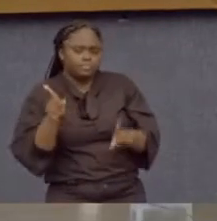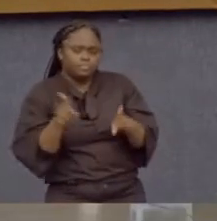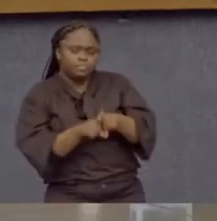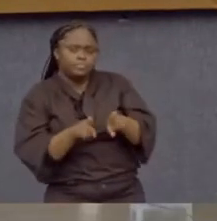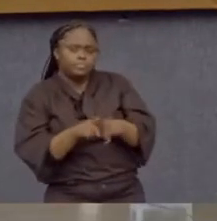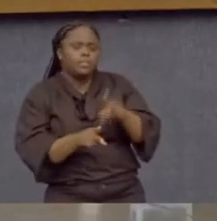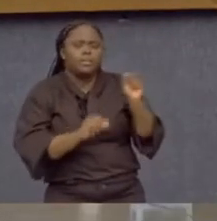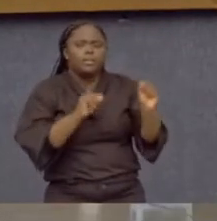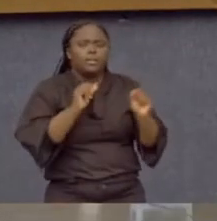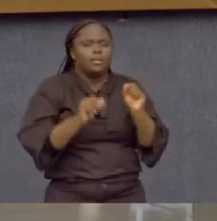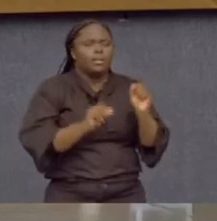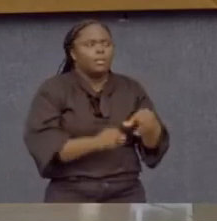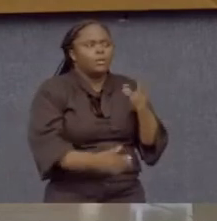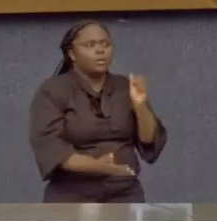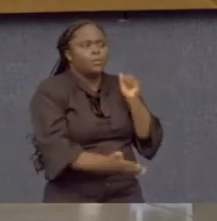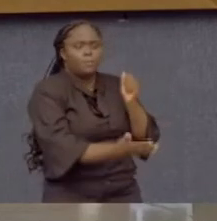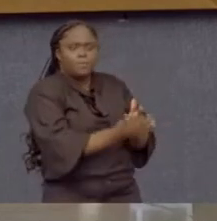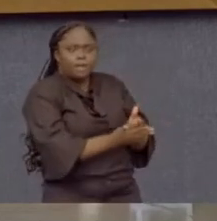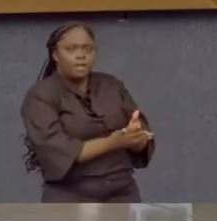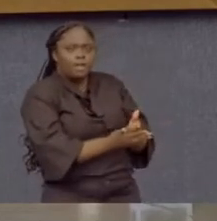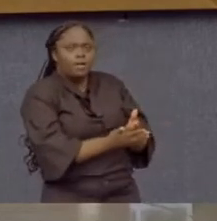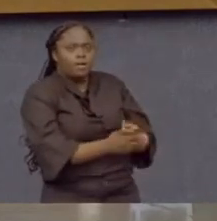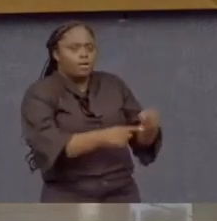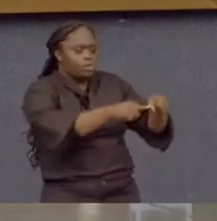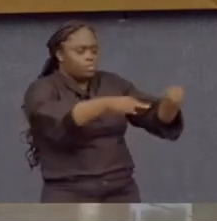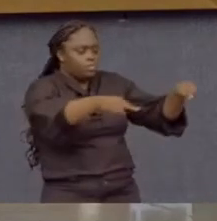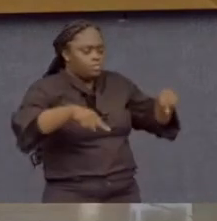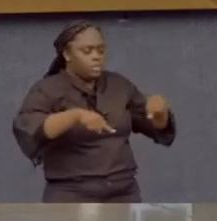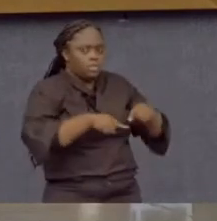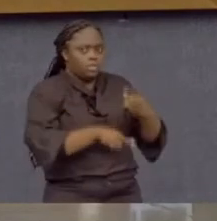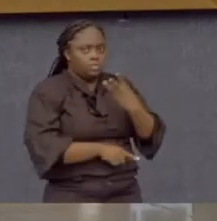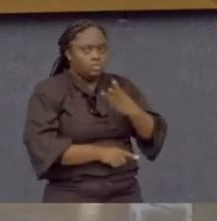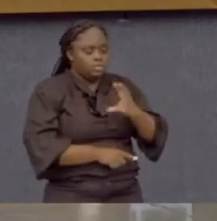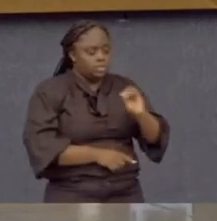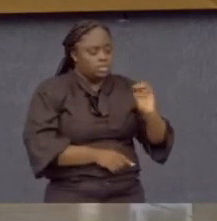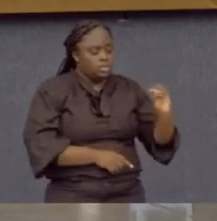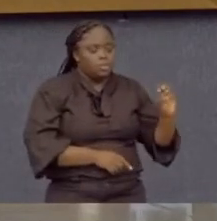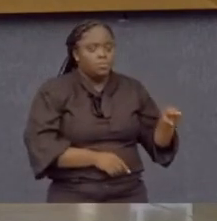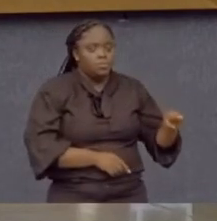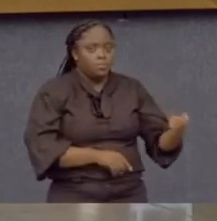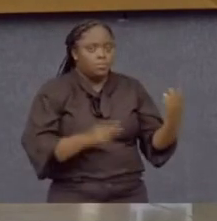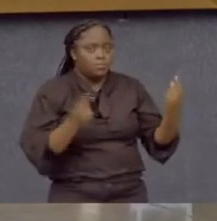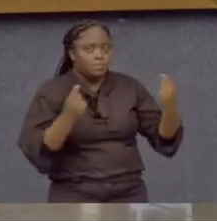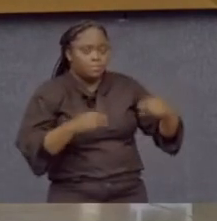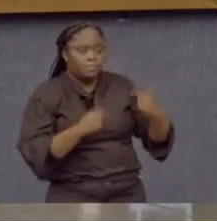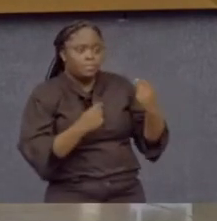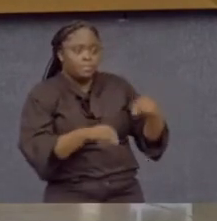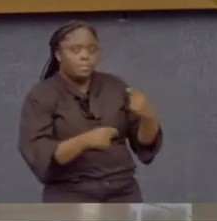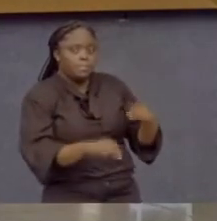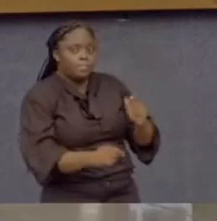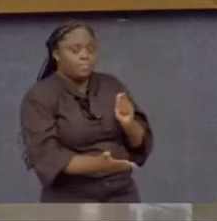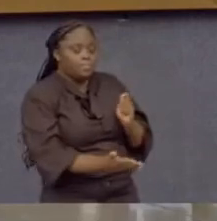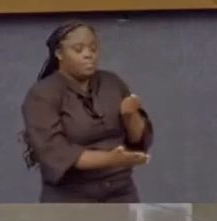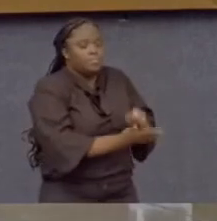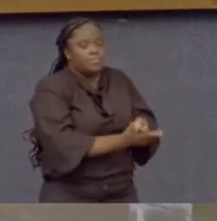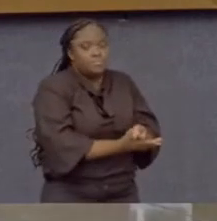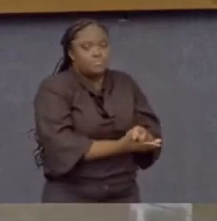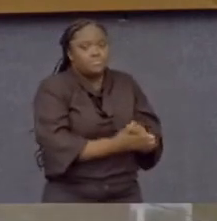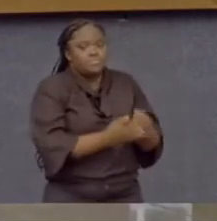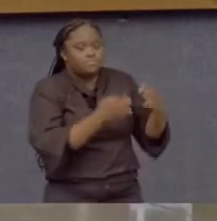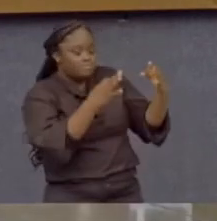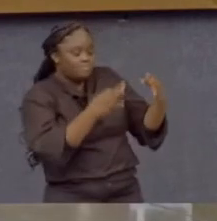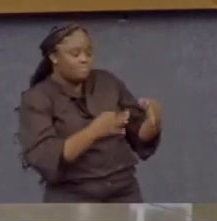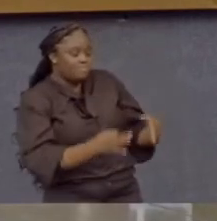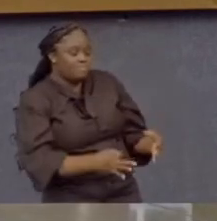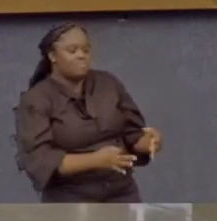logicamente, quem iria comprar um terreno de 300 milhões precisaria de fazer investimentos que, com certeza,